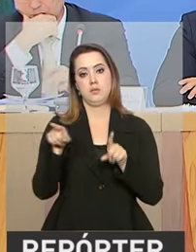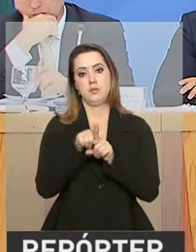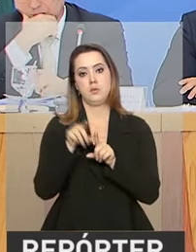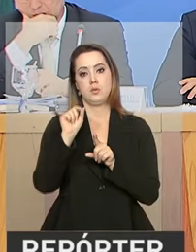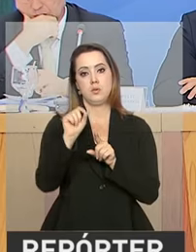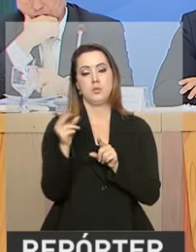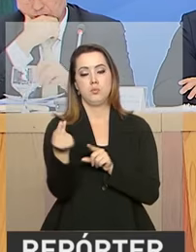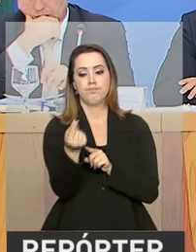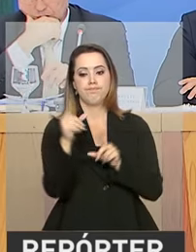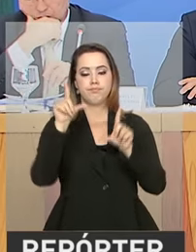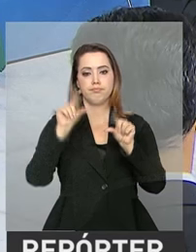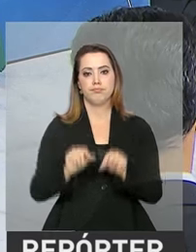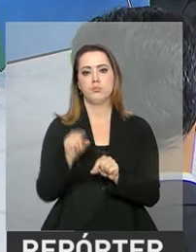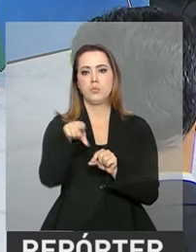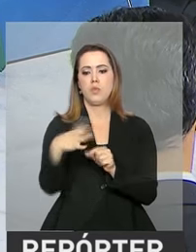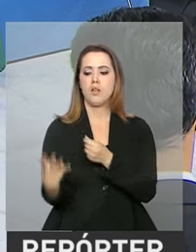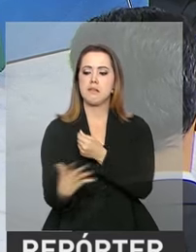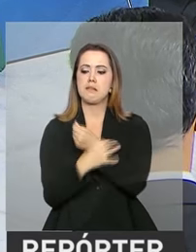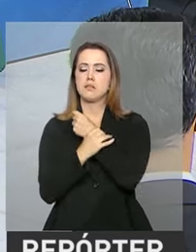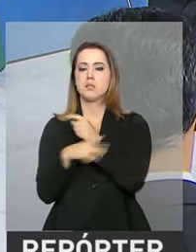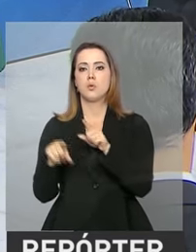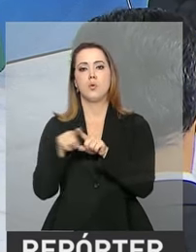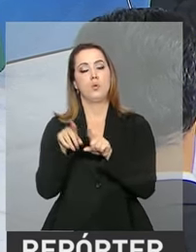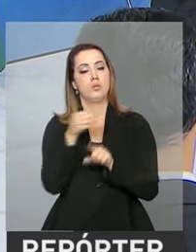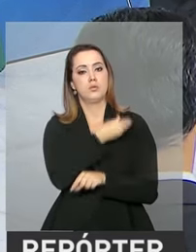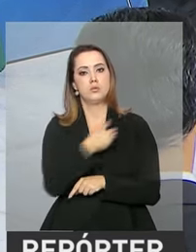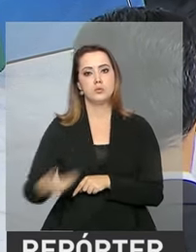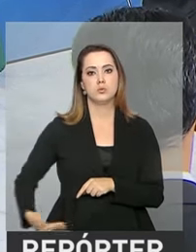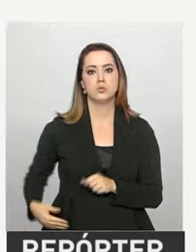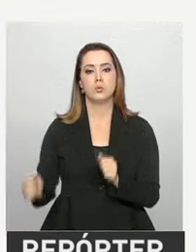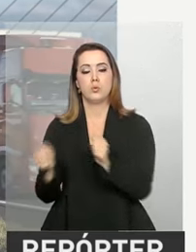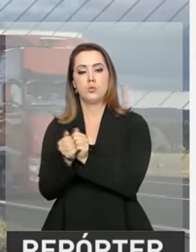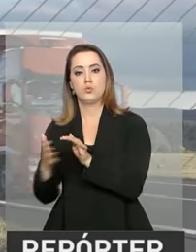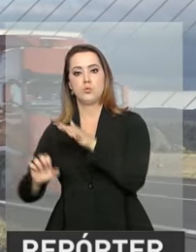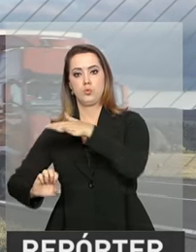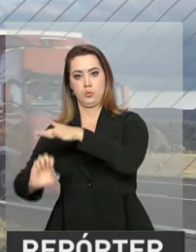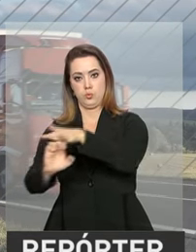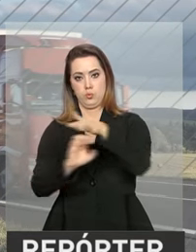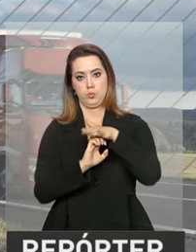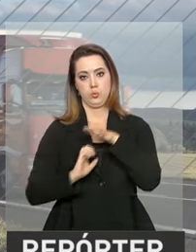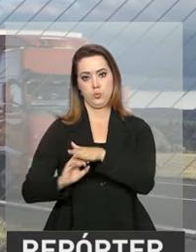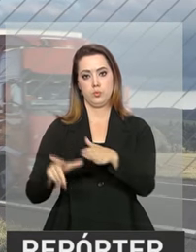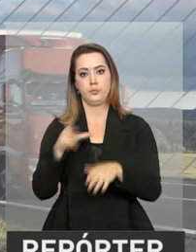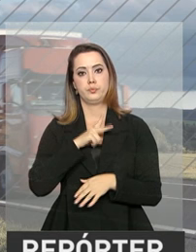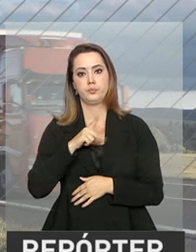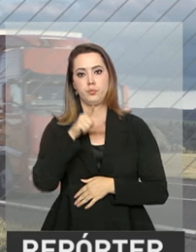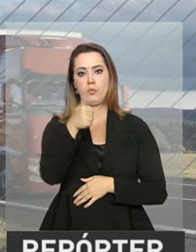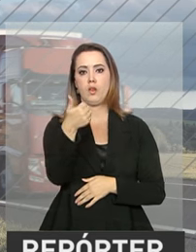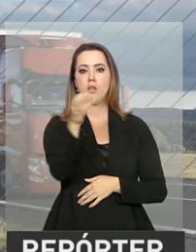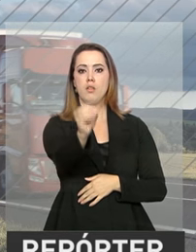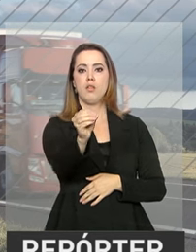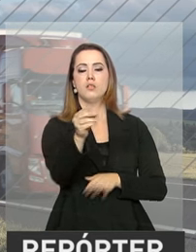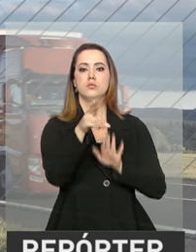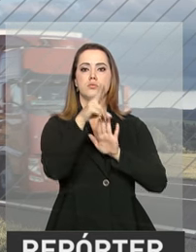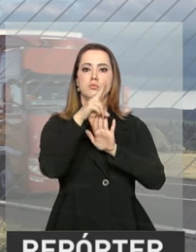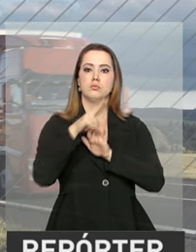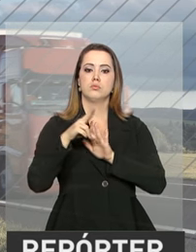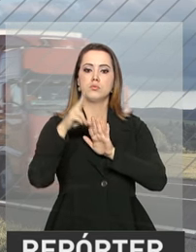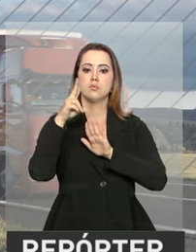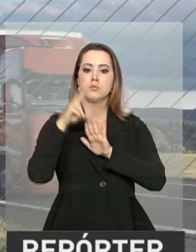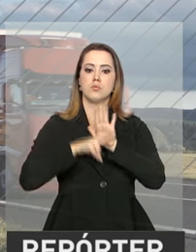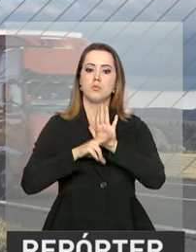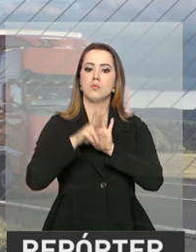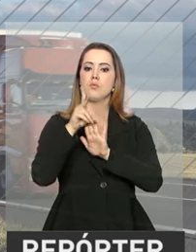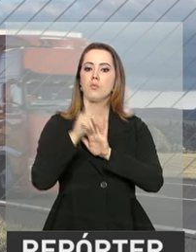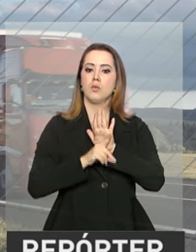um ambiente de segurança entre governo e iniciativa privada. Para isso, foram divulgadas 10 diretrizes, entre